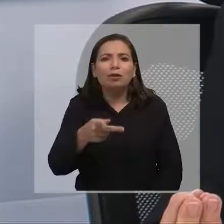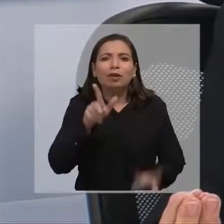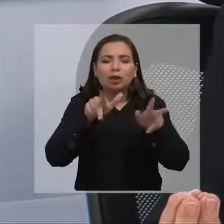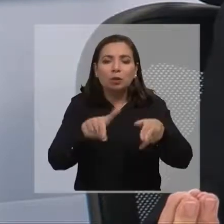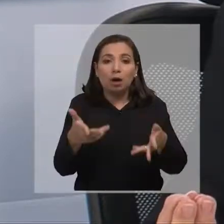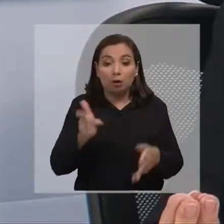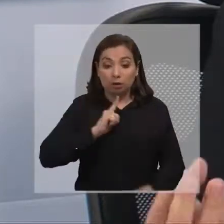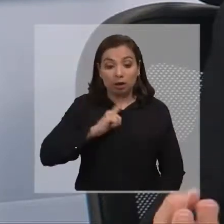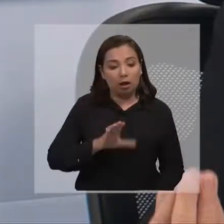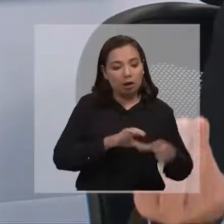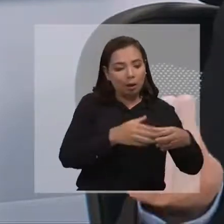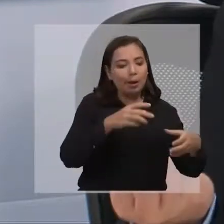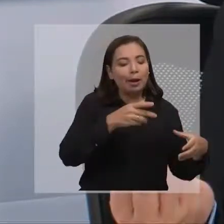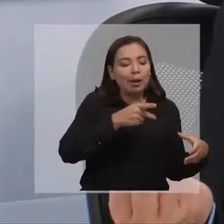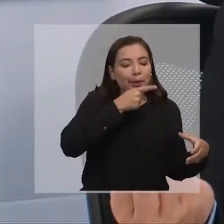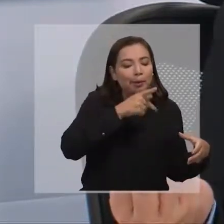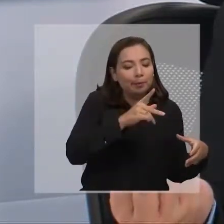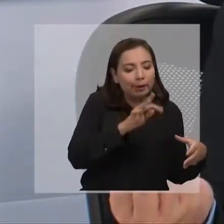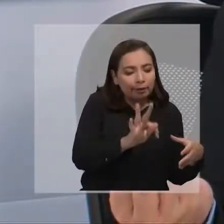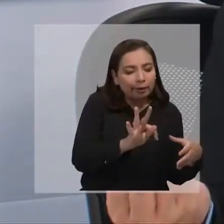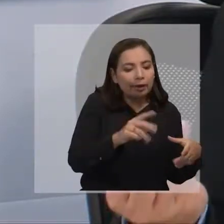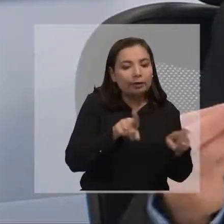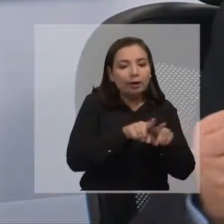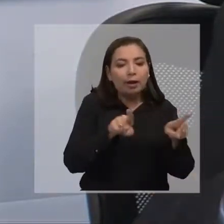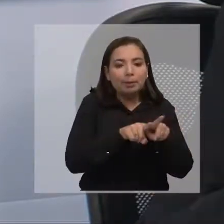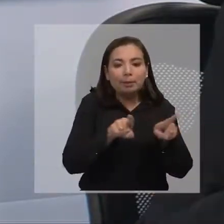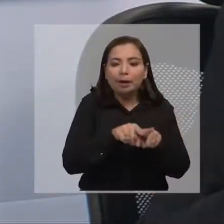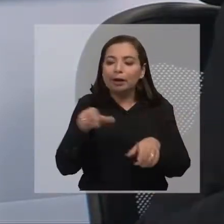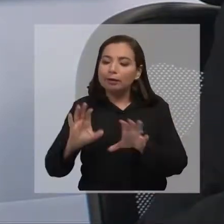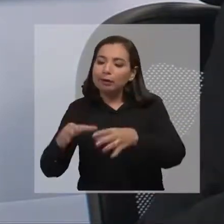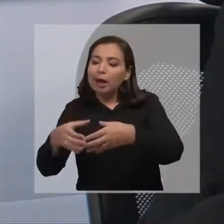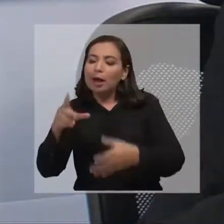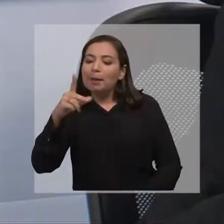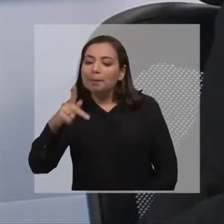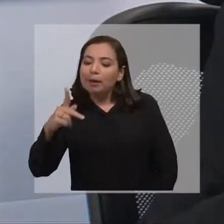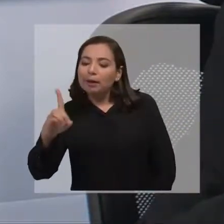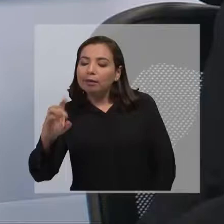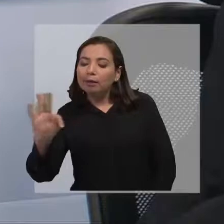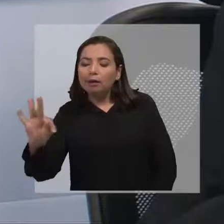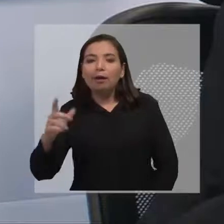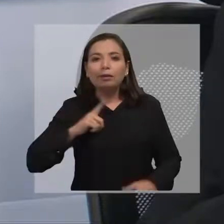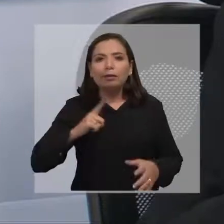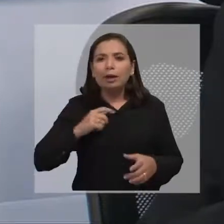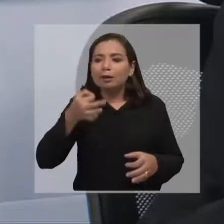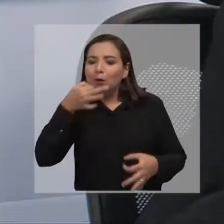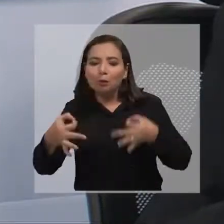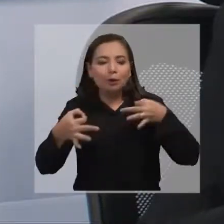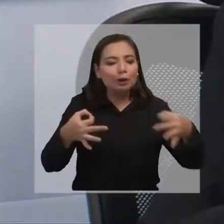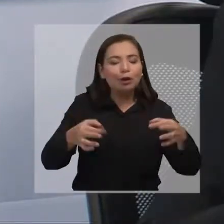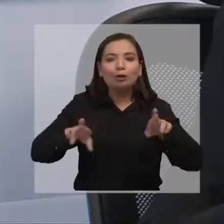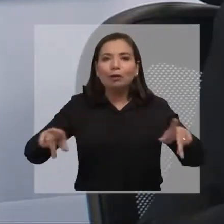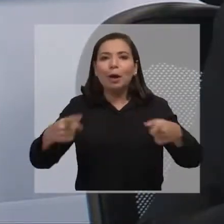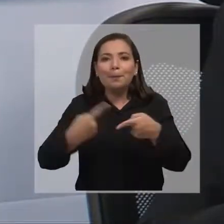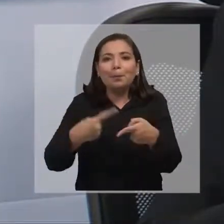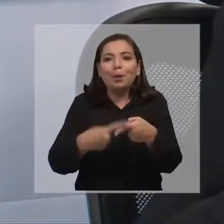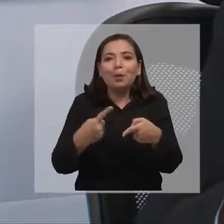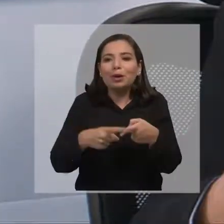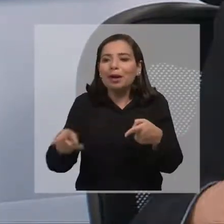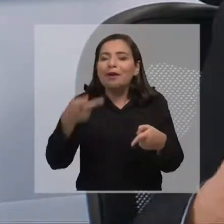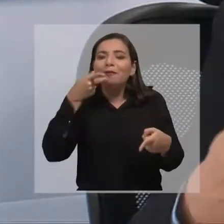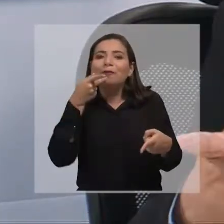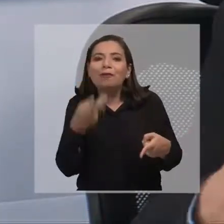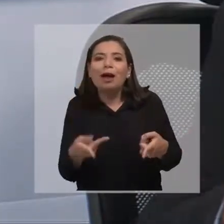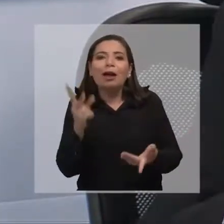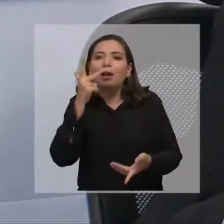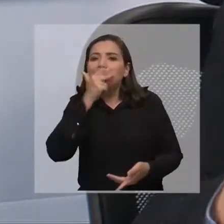bloco liderado pelo PT e o PDT acabam se chocando perante a opinião pública, porque às vezes eles passam mais tempo